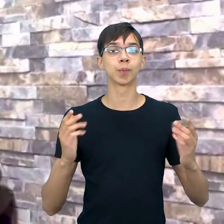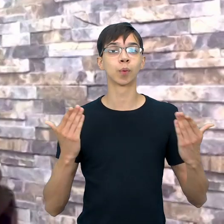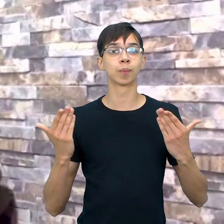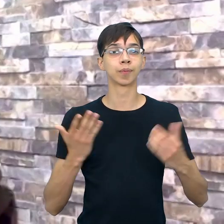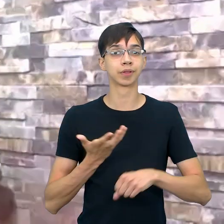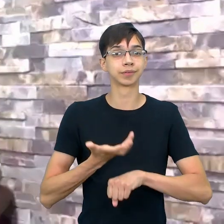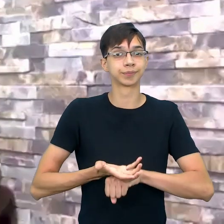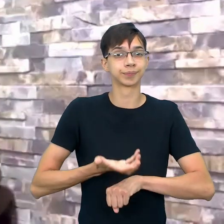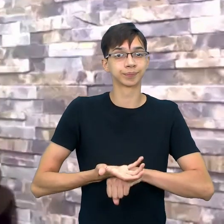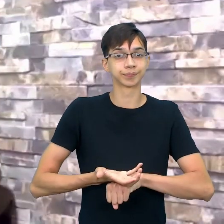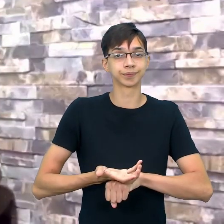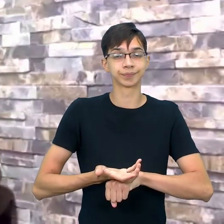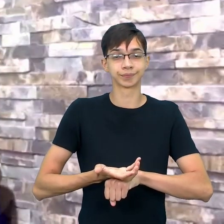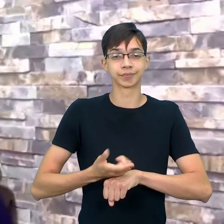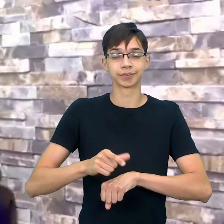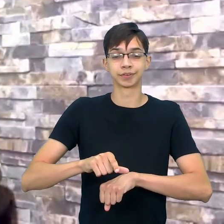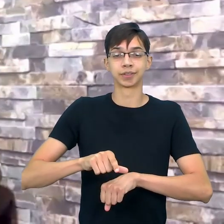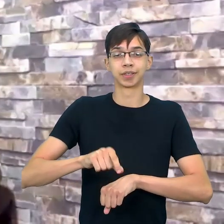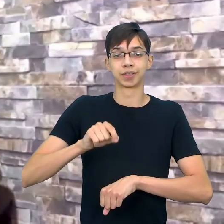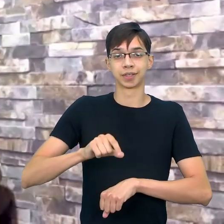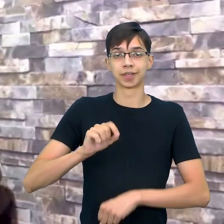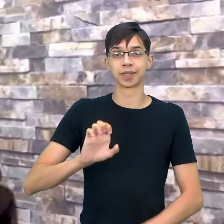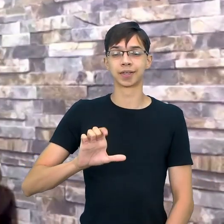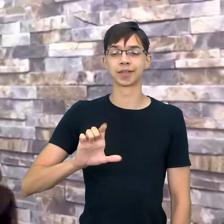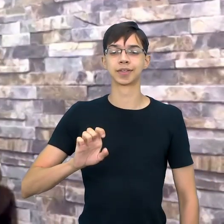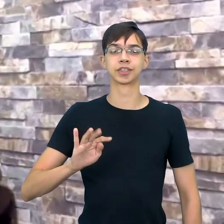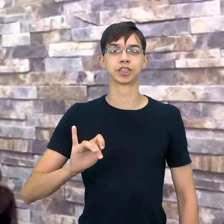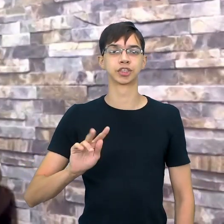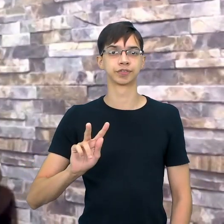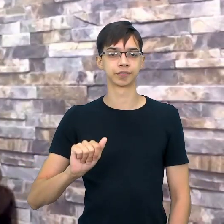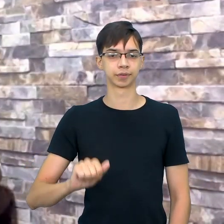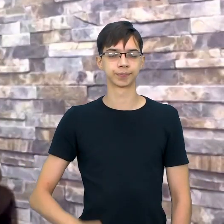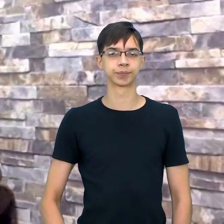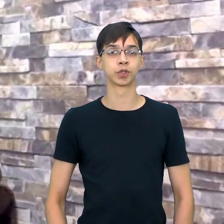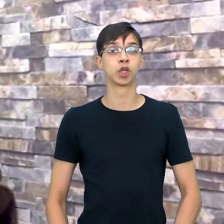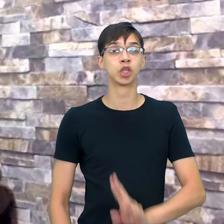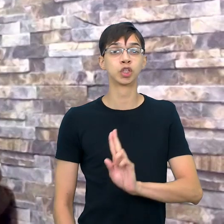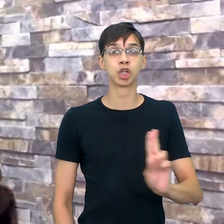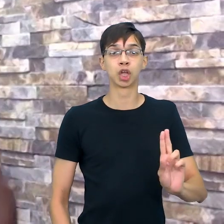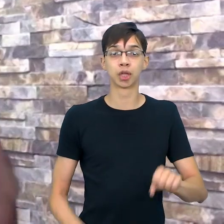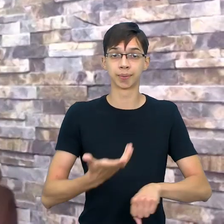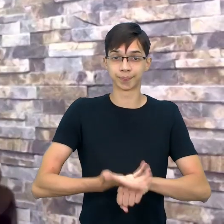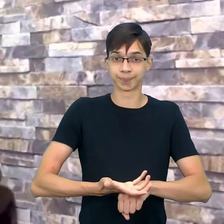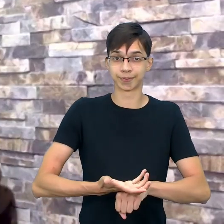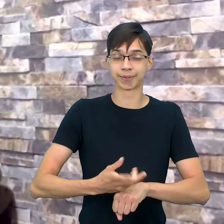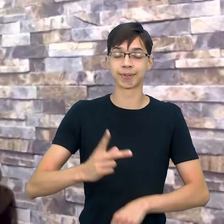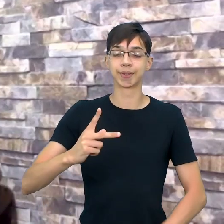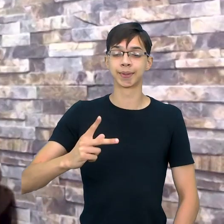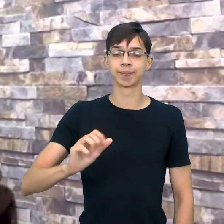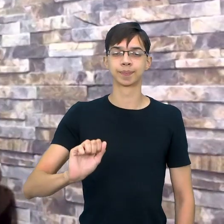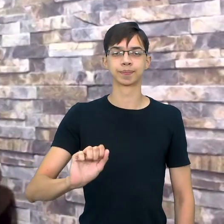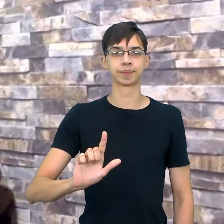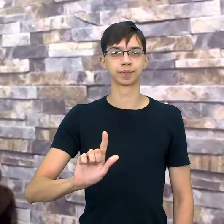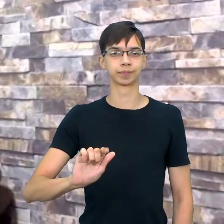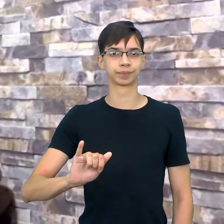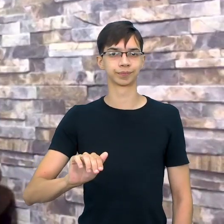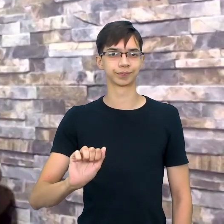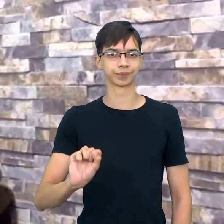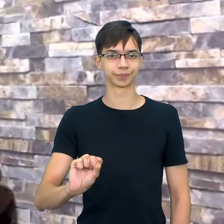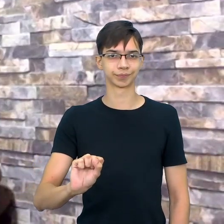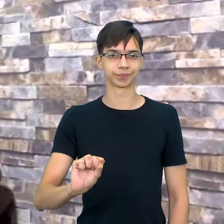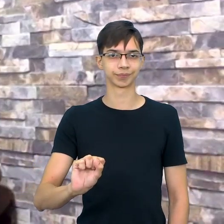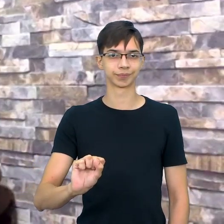disciplina eletiva. Nós chamamos a disciplina de páginas reativas, olha só, né? Então, essa disciplina ela envolveu